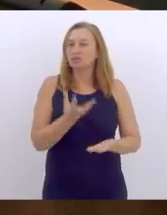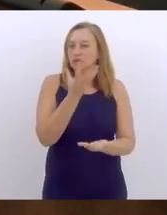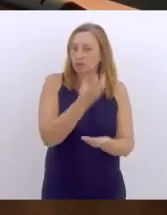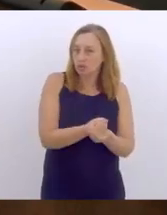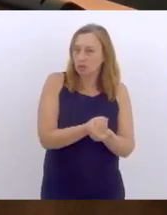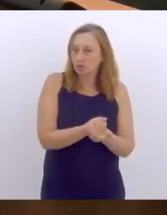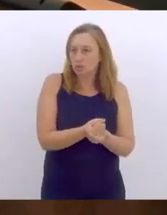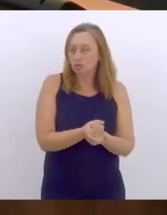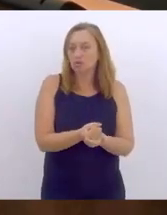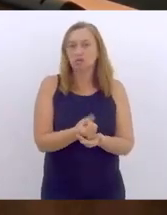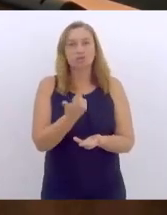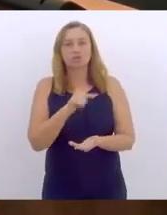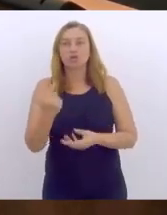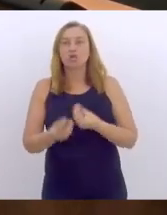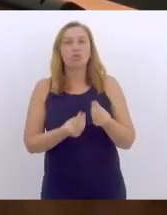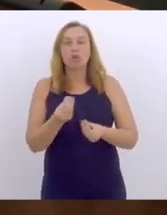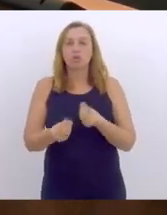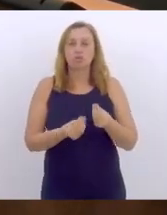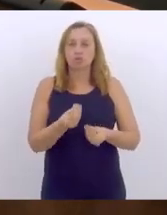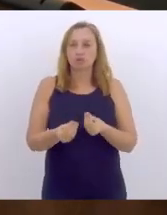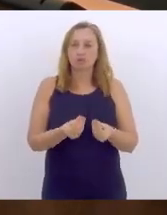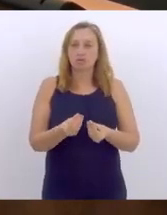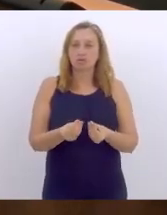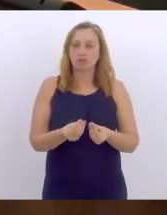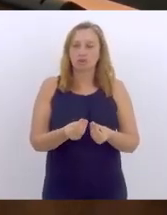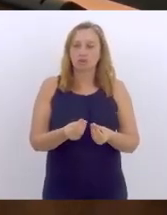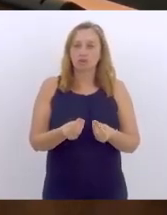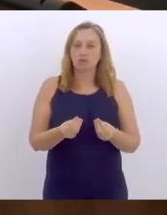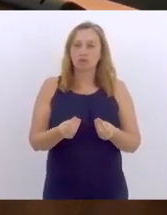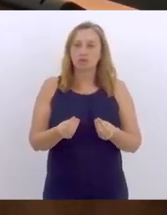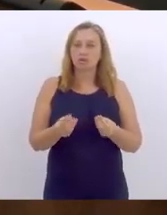cadastro. Não dá para que sejam as torcidas